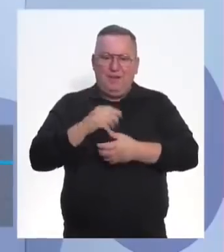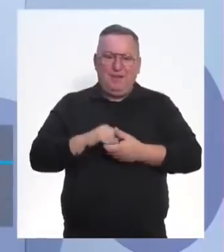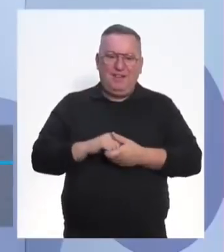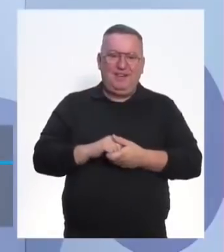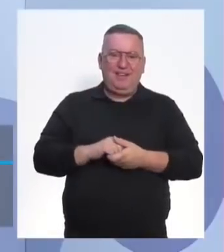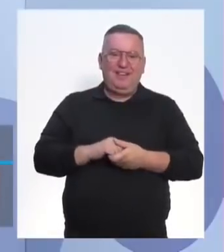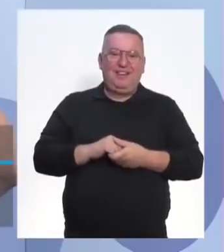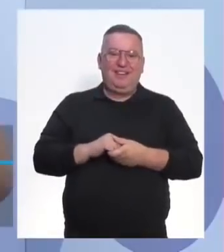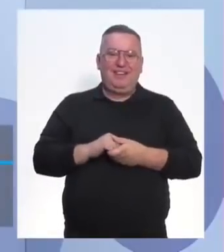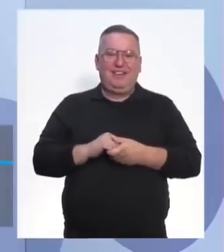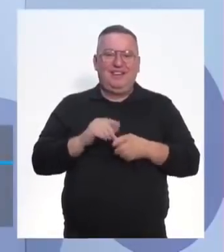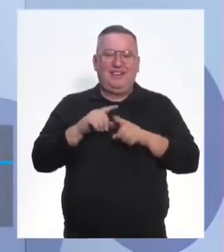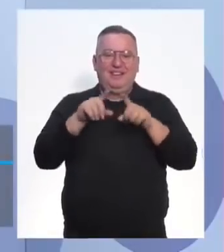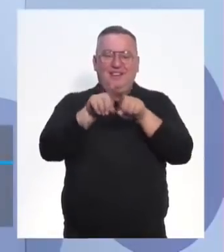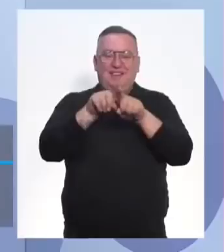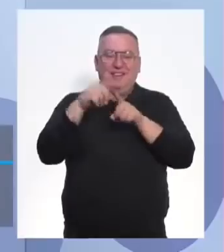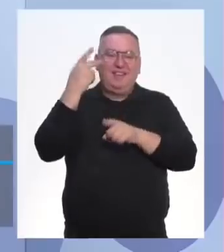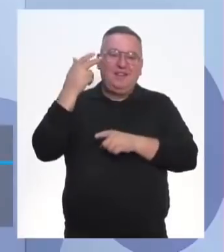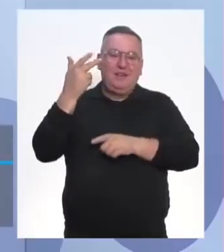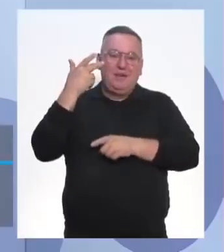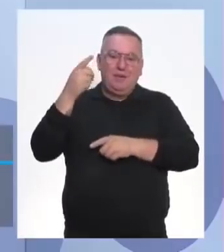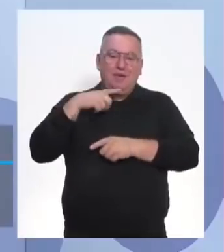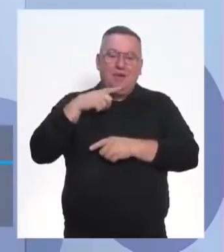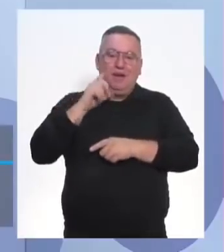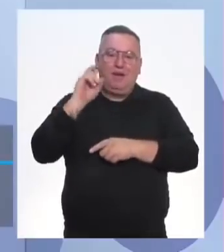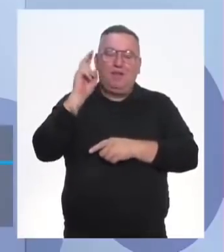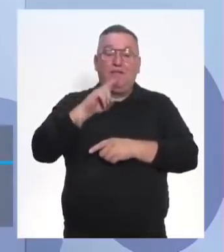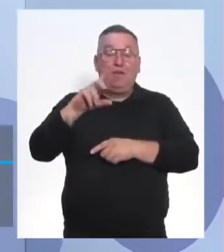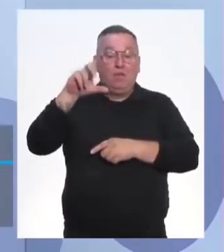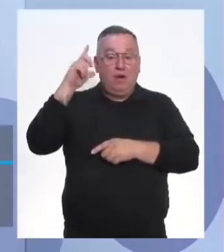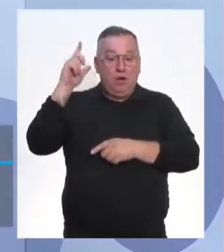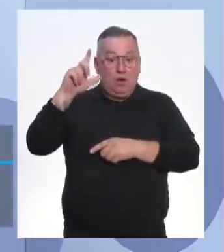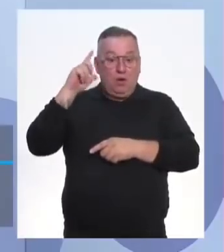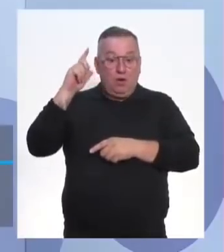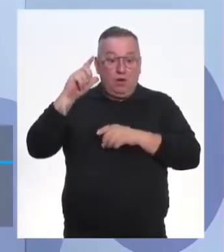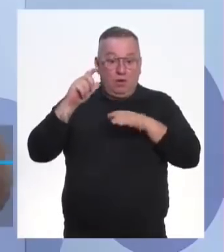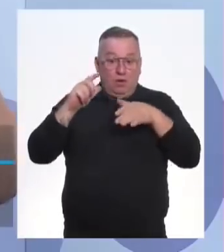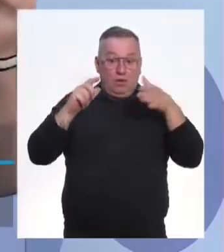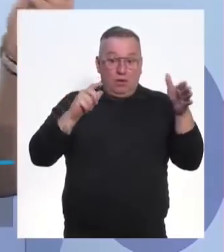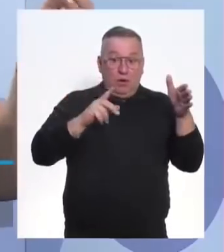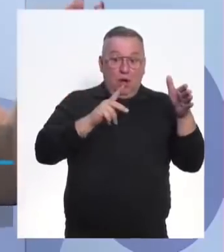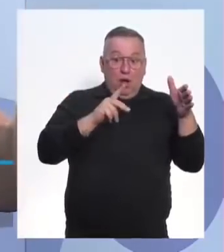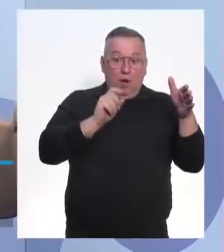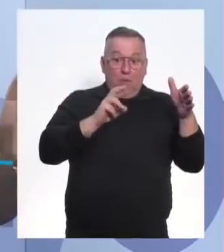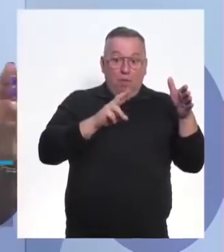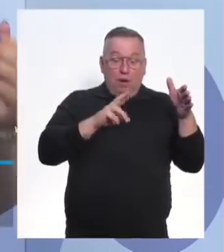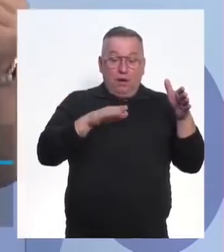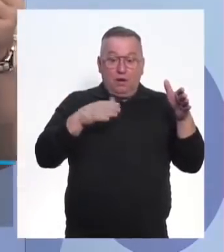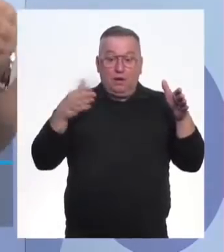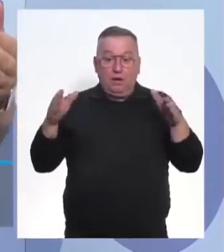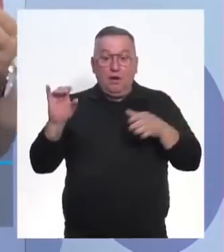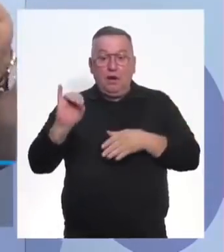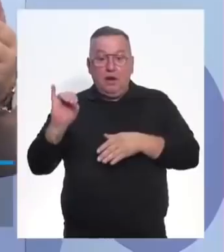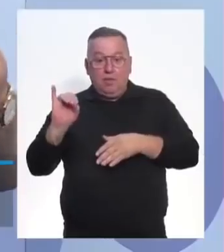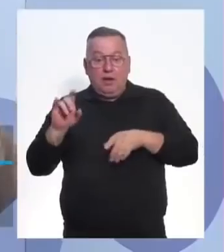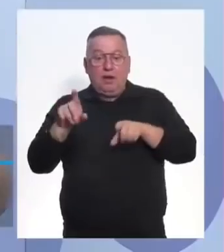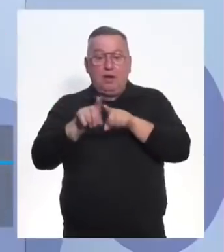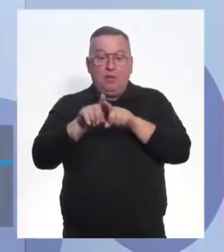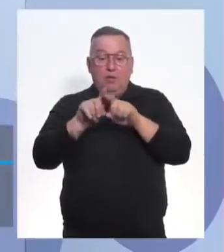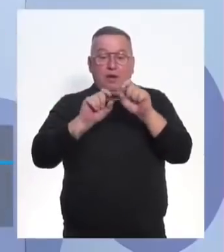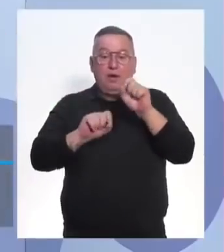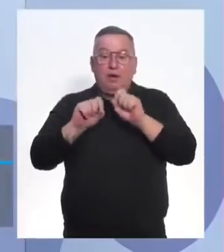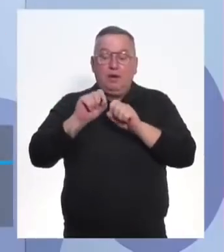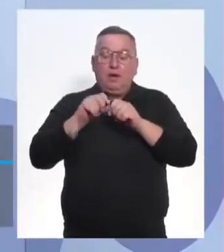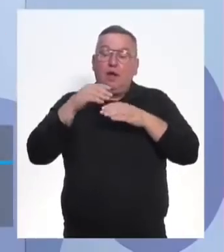várzea. Mas assim, normalmente elas seguem uma lógica. De um lado são números pares, de outro lado são números ímpares. Ele tem